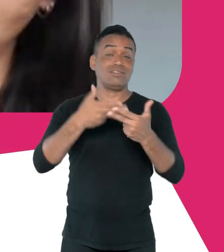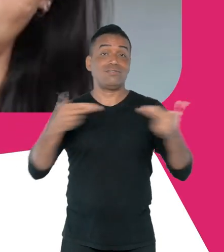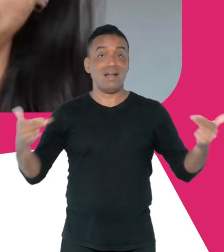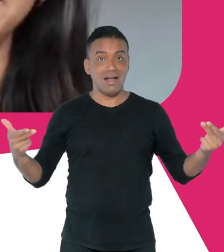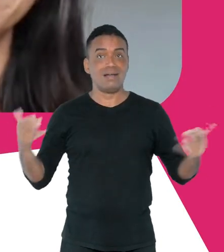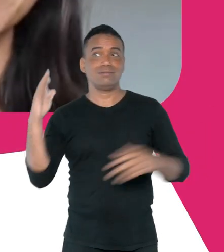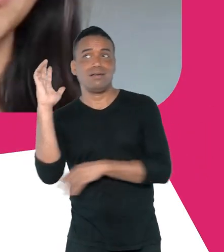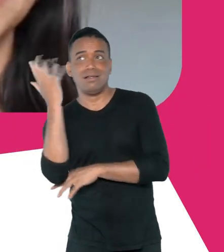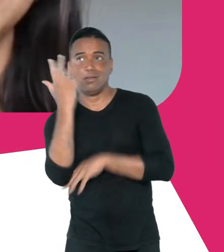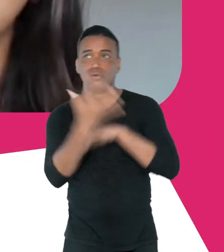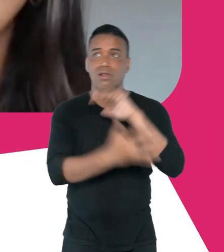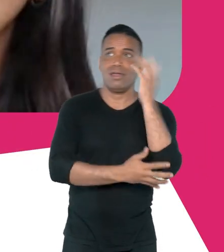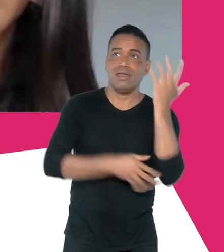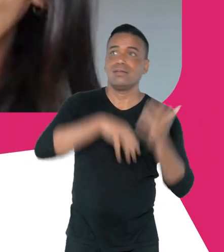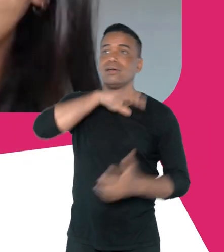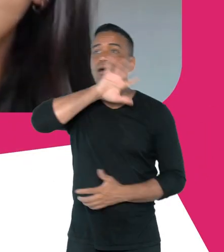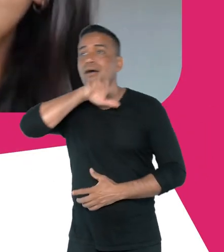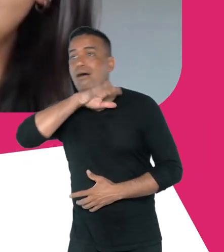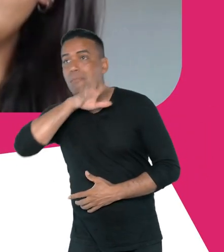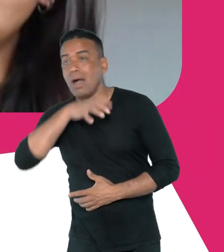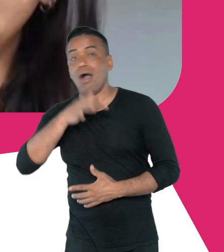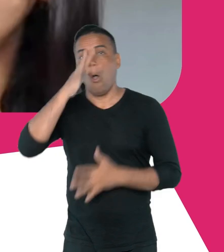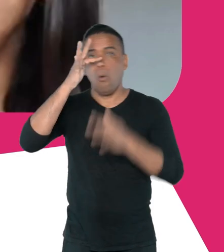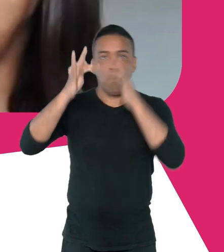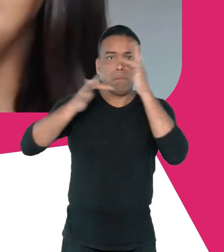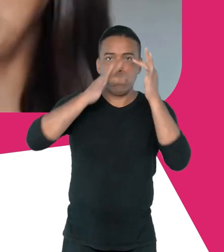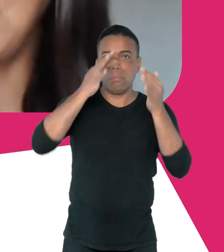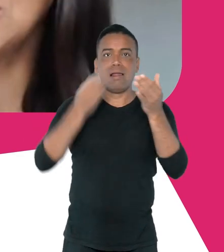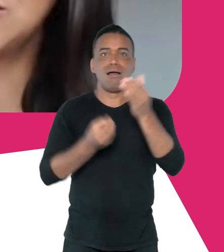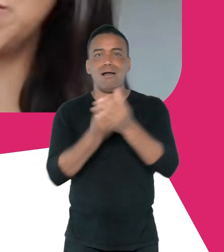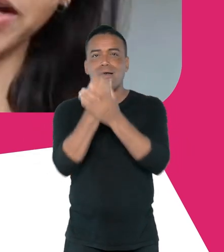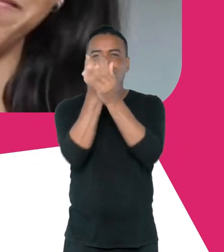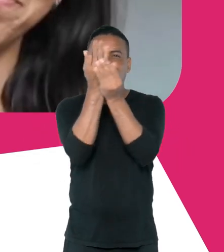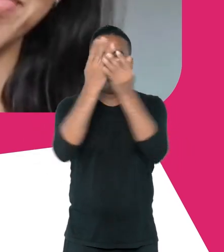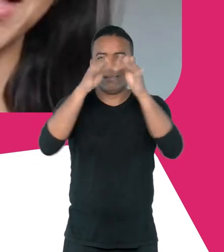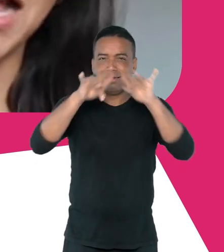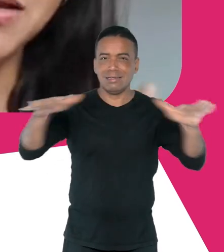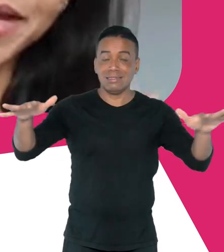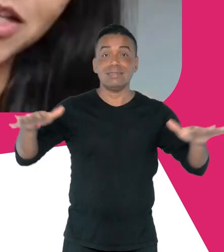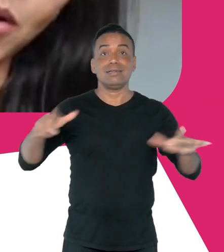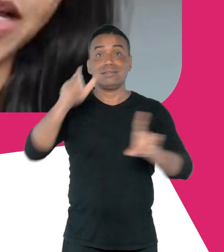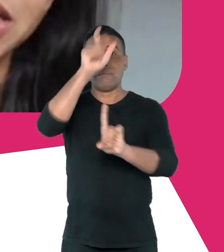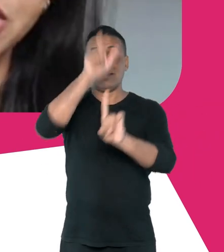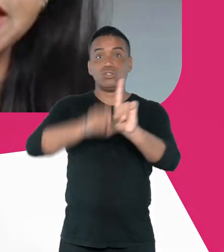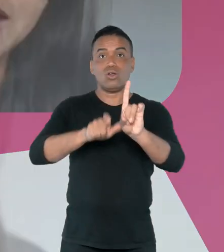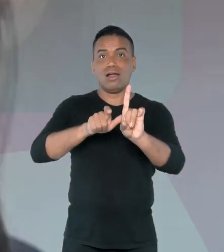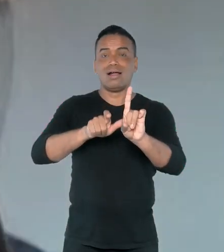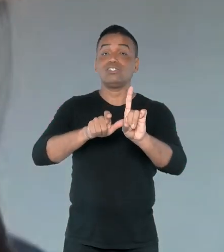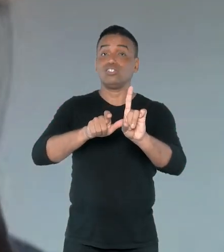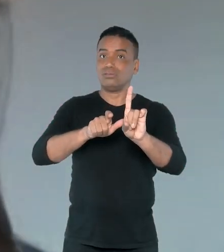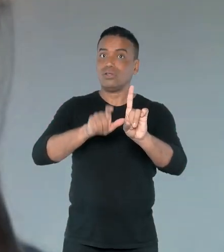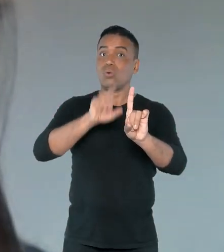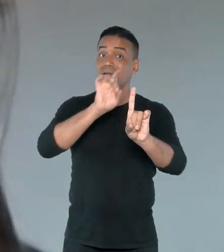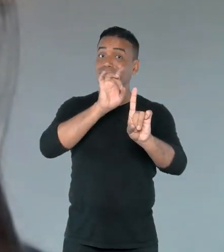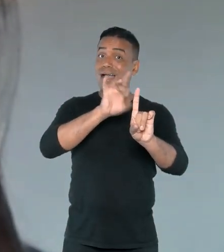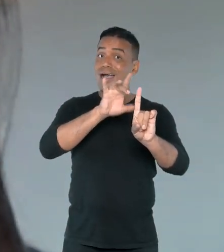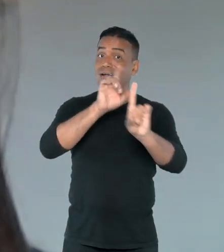de flora, da cultura desses personagens, porque cada personagem